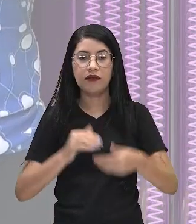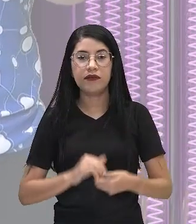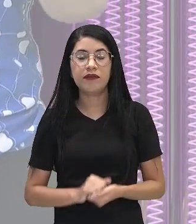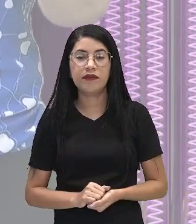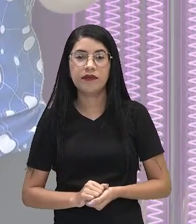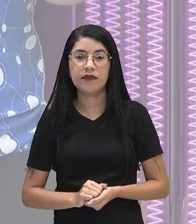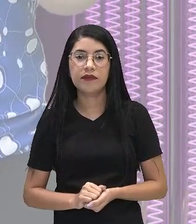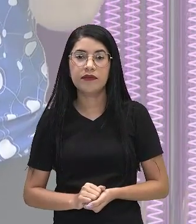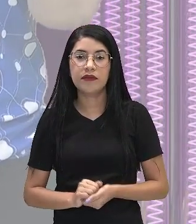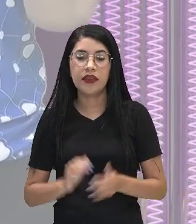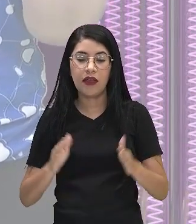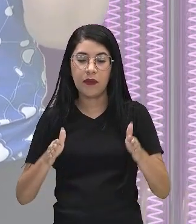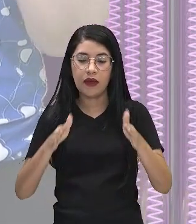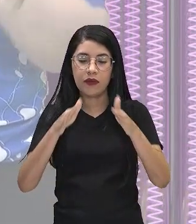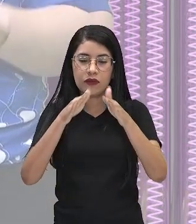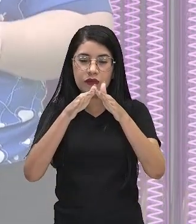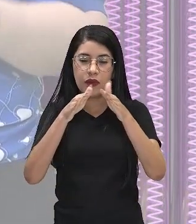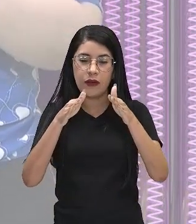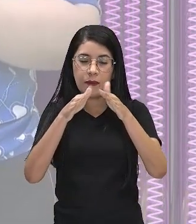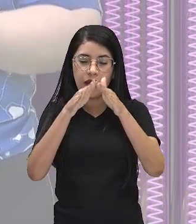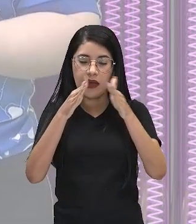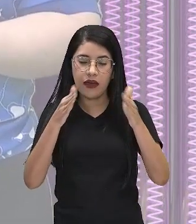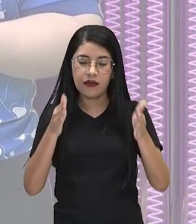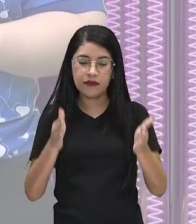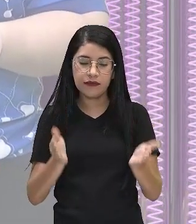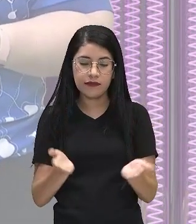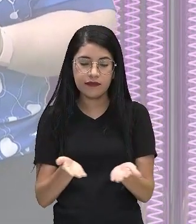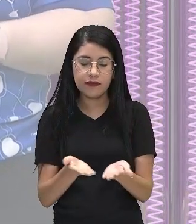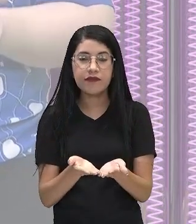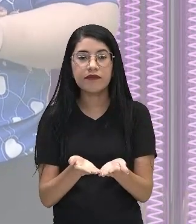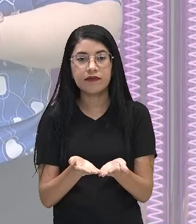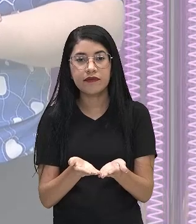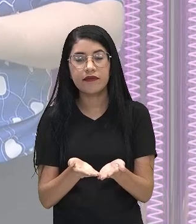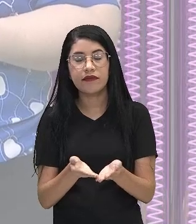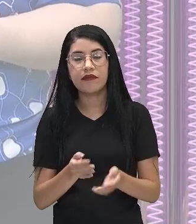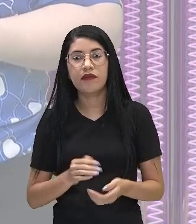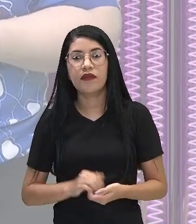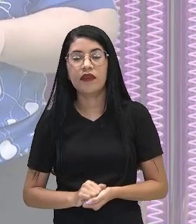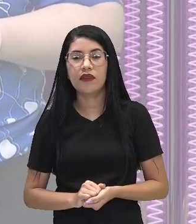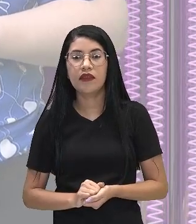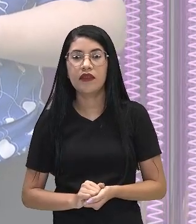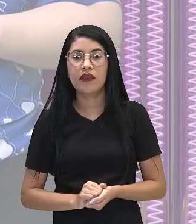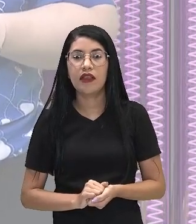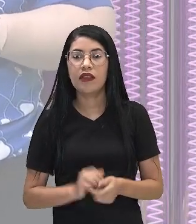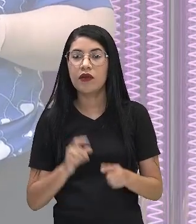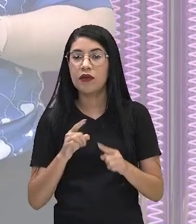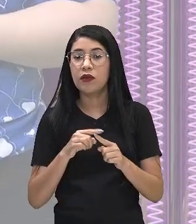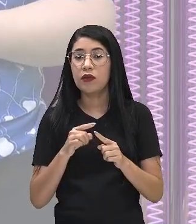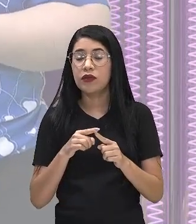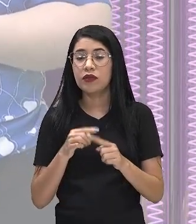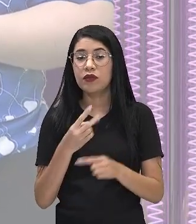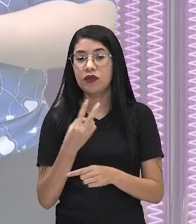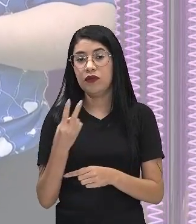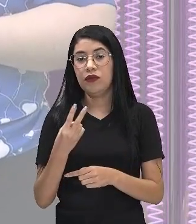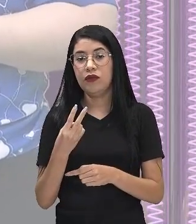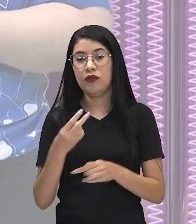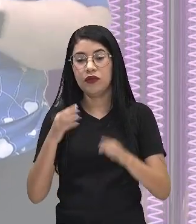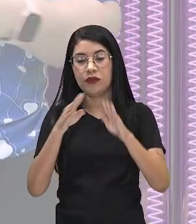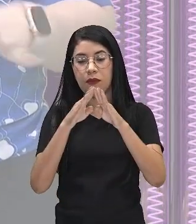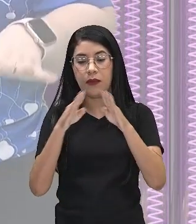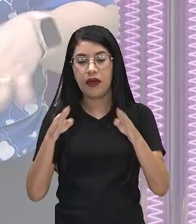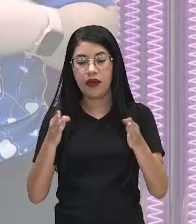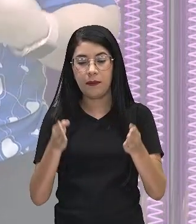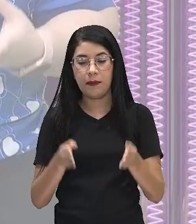caixa está fazendo esse tetozinho, parece uma casinha, então compondo aí a caixa de leite 2 tipos de prisma,